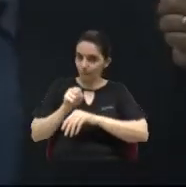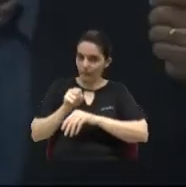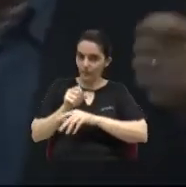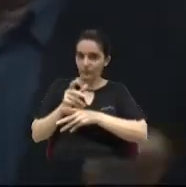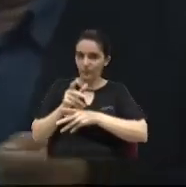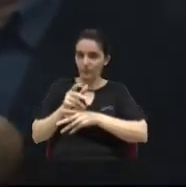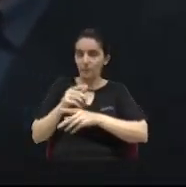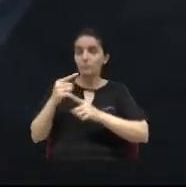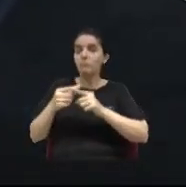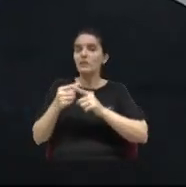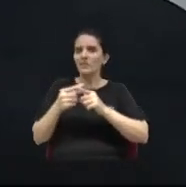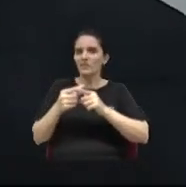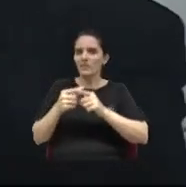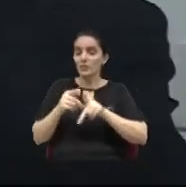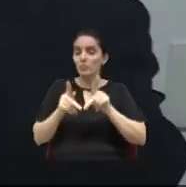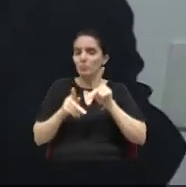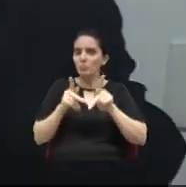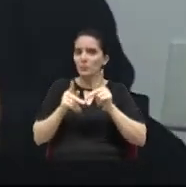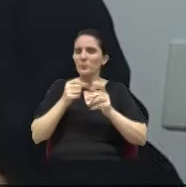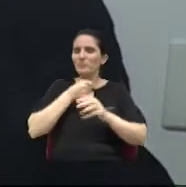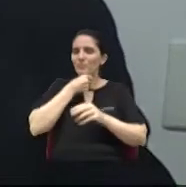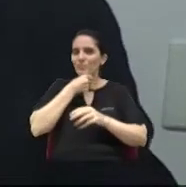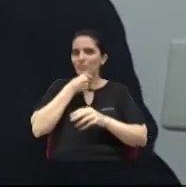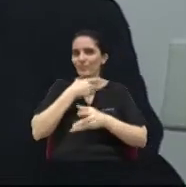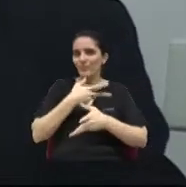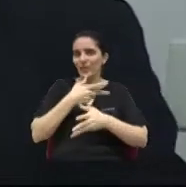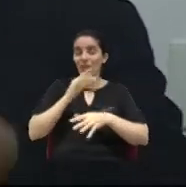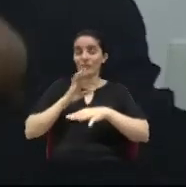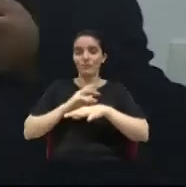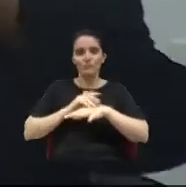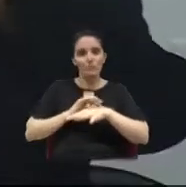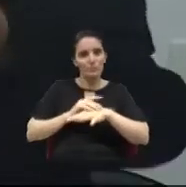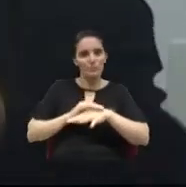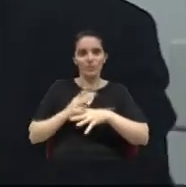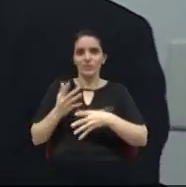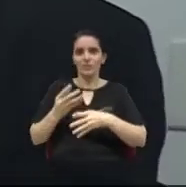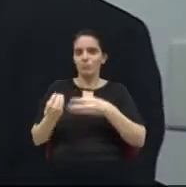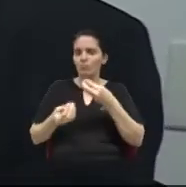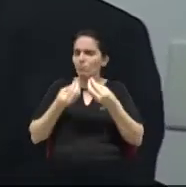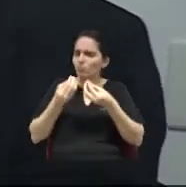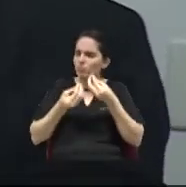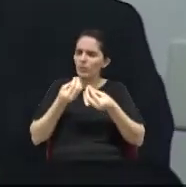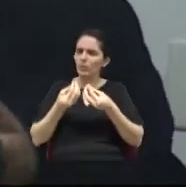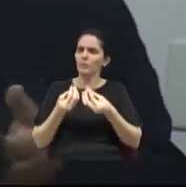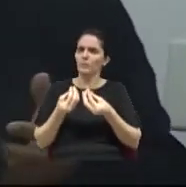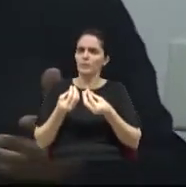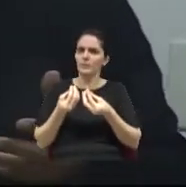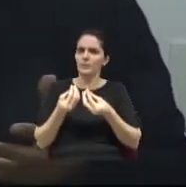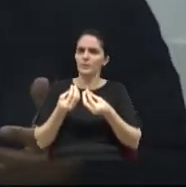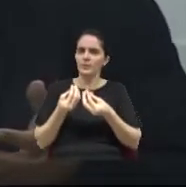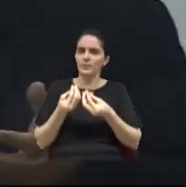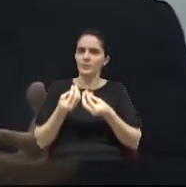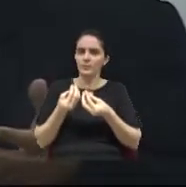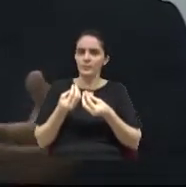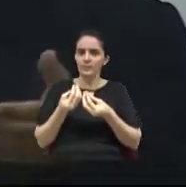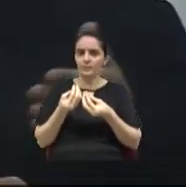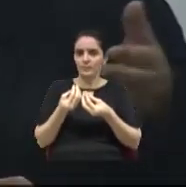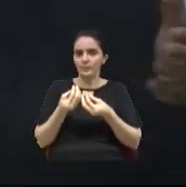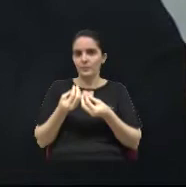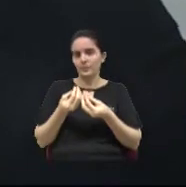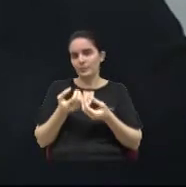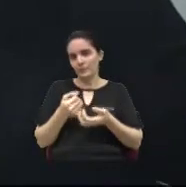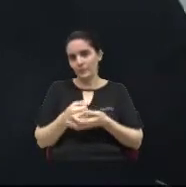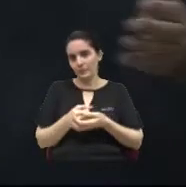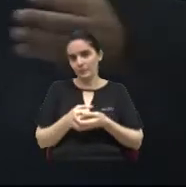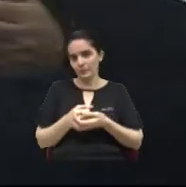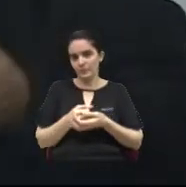são pessoas de idade, pessoas que estão debilitadas e não têm condição de, às